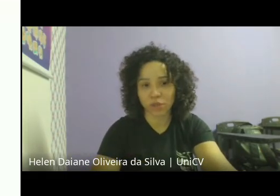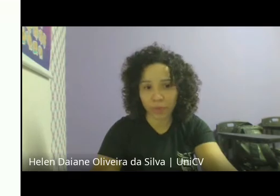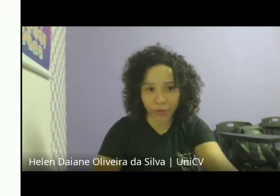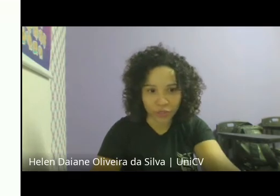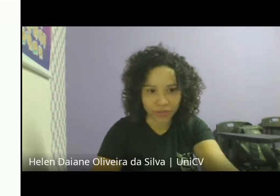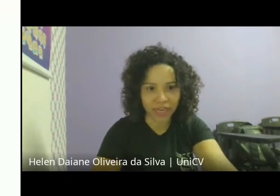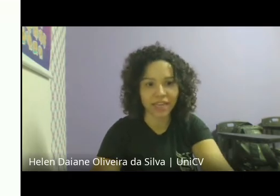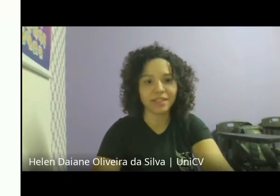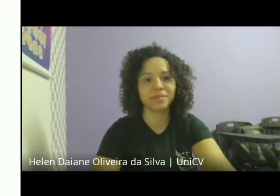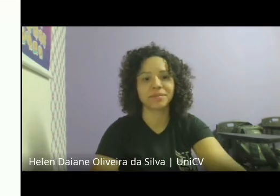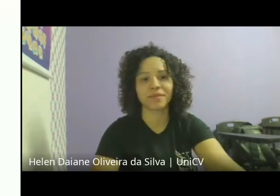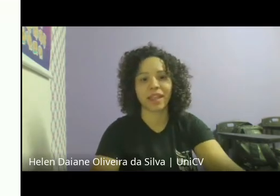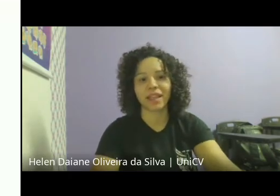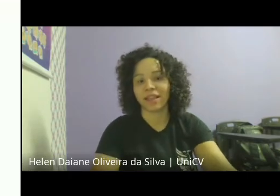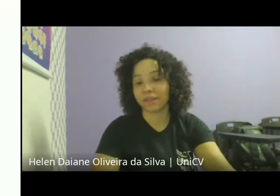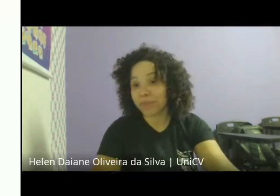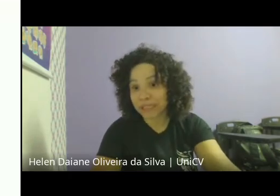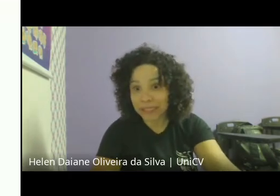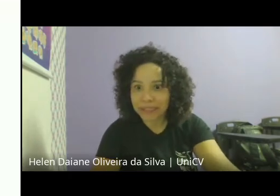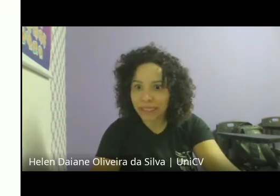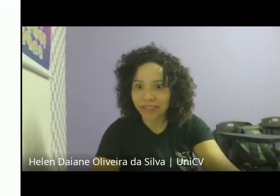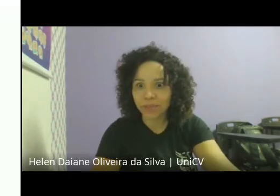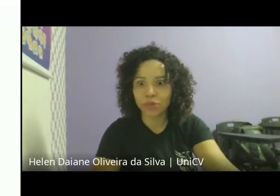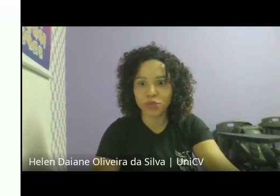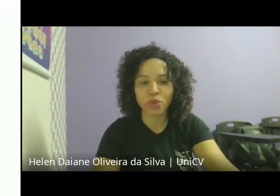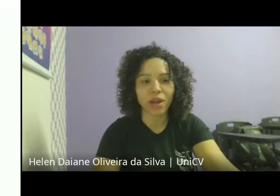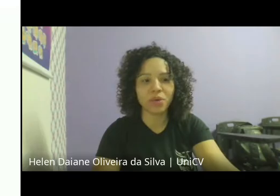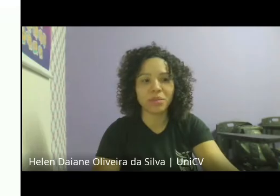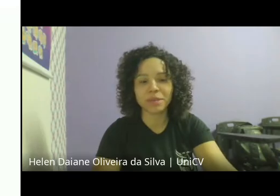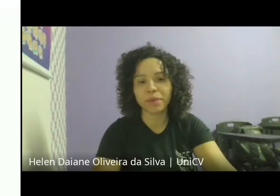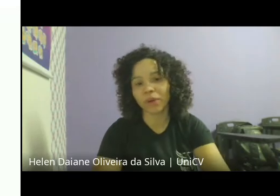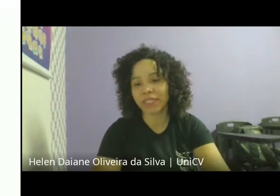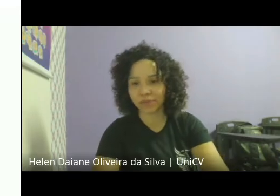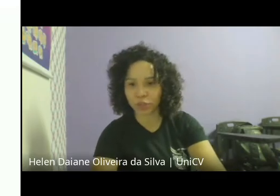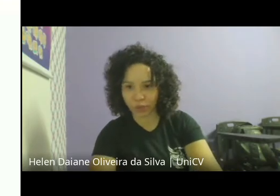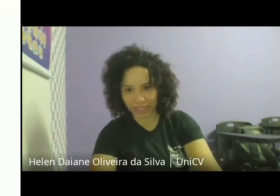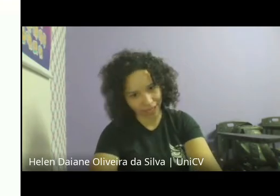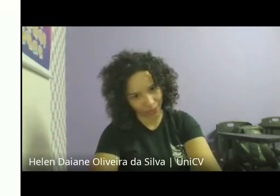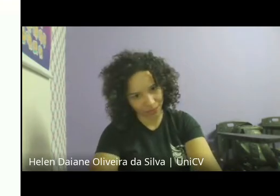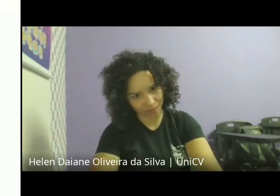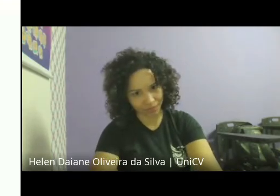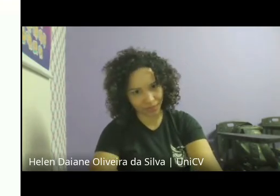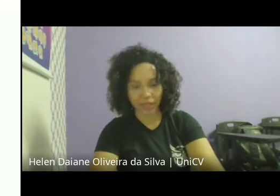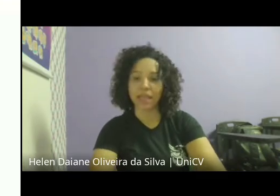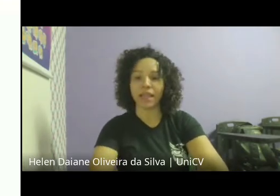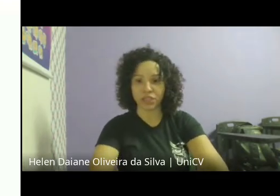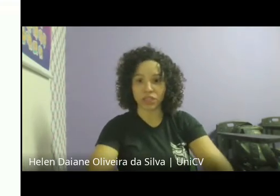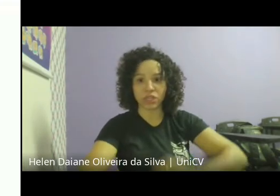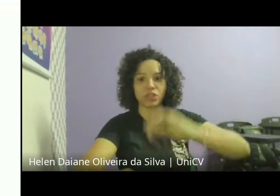A expressão corporal que eu já falei, precisa, né, do visual, mas e se for surdo e cego?